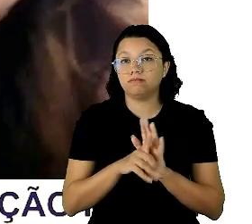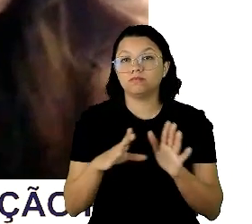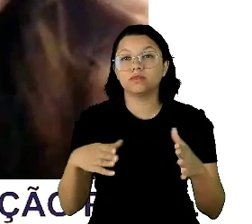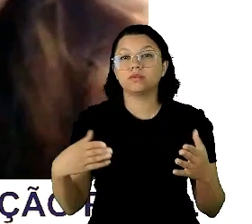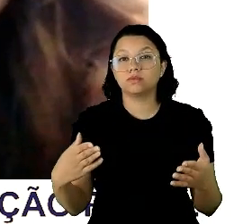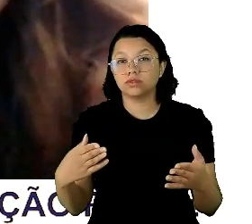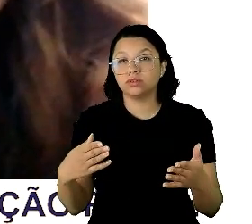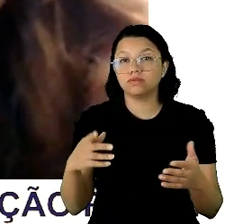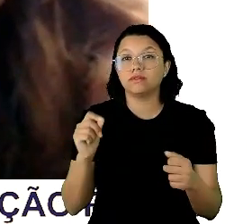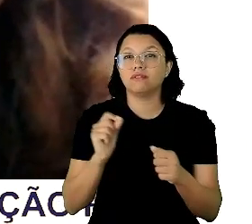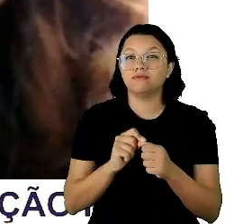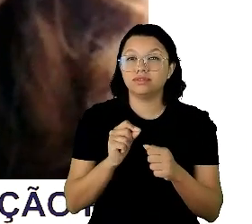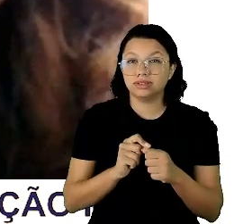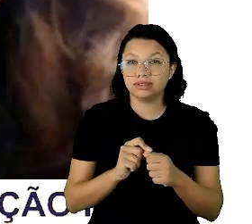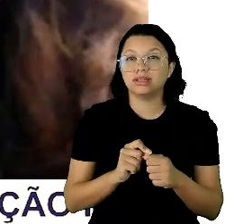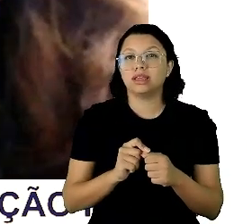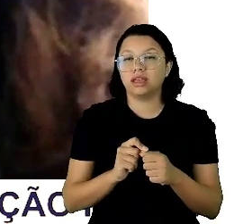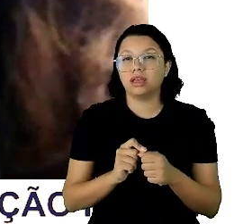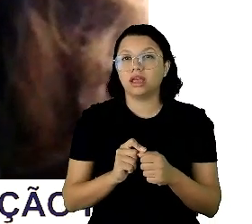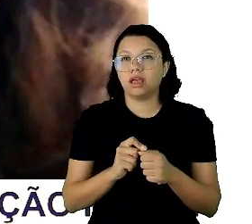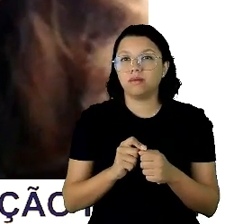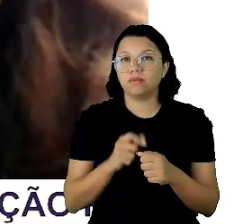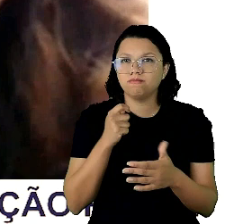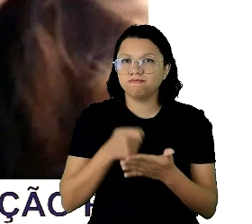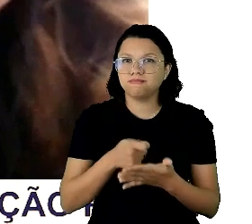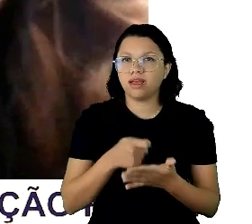cumprir essa lei penal,